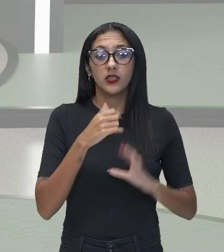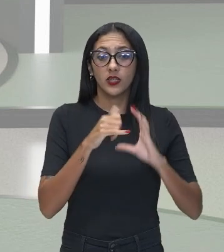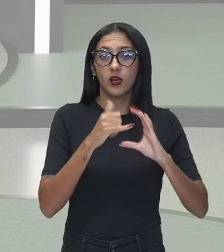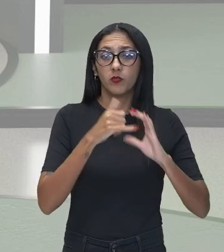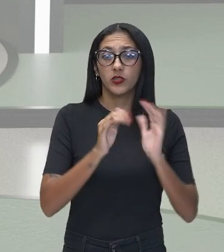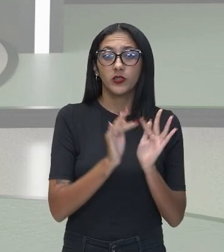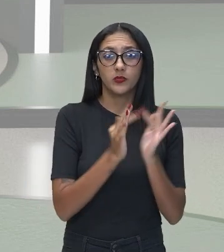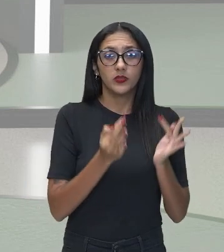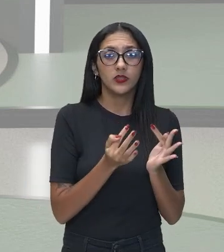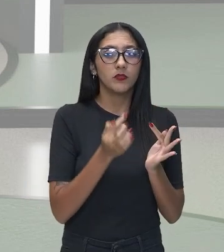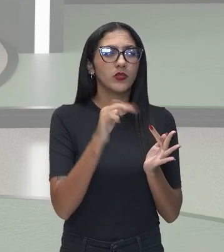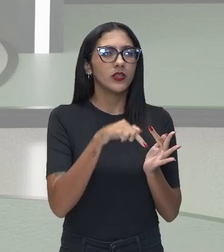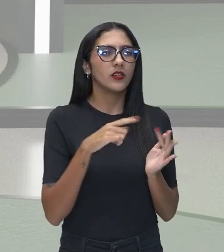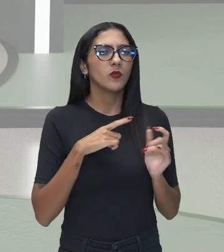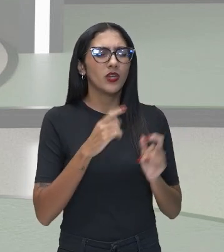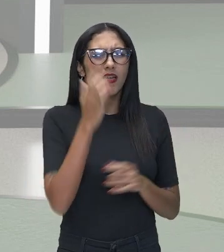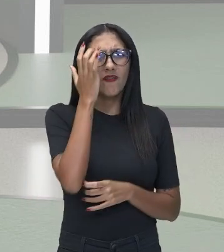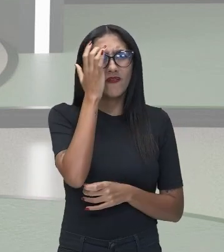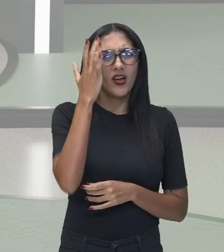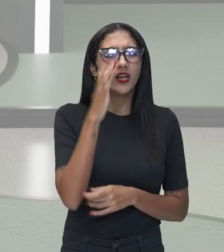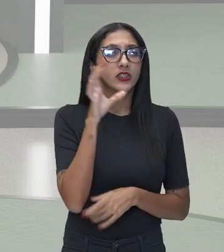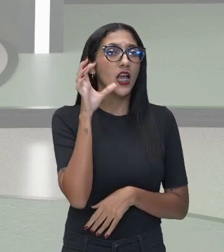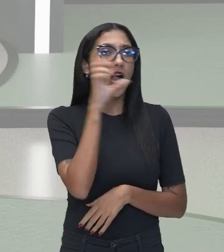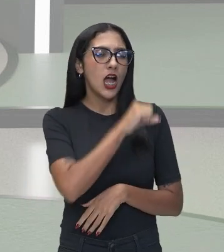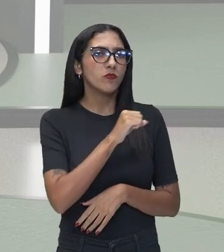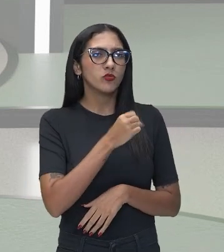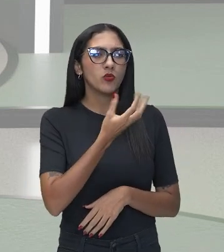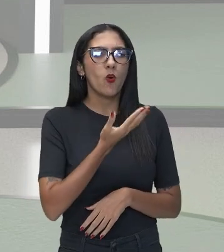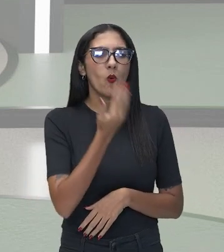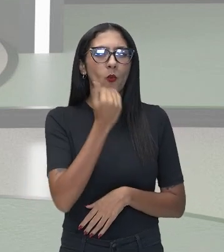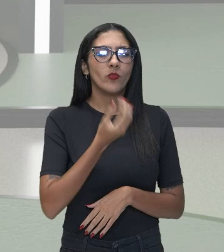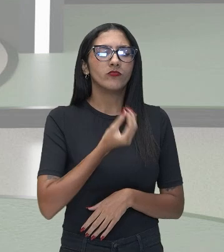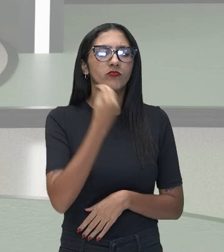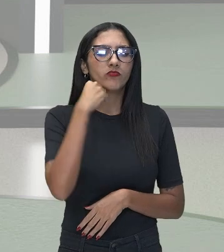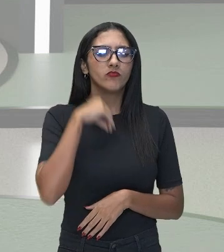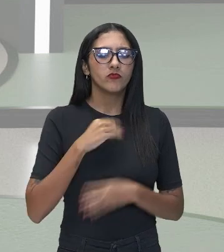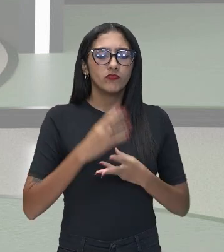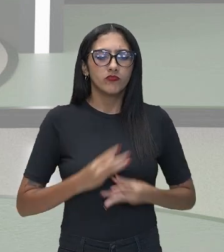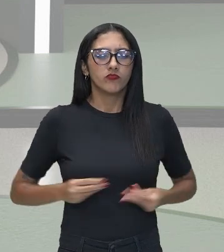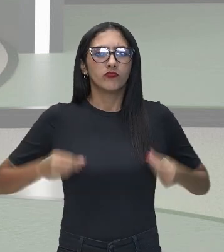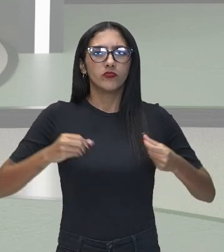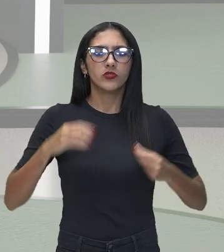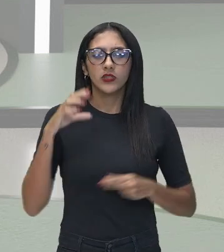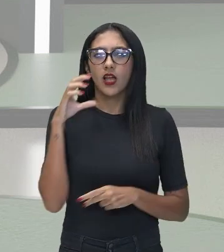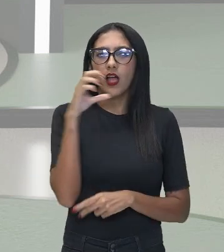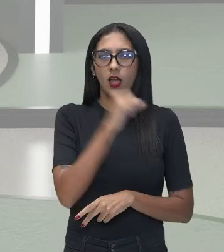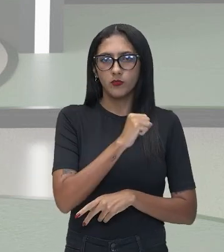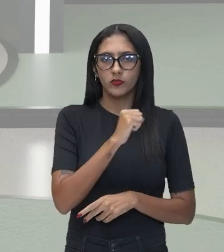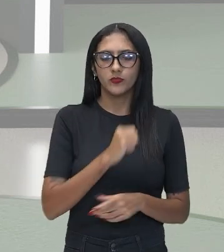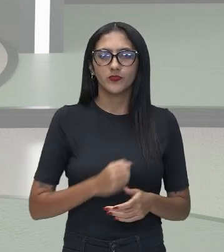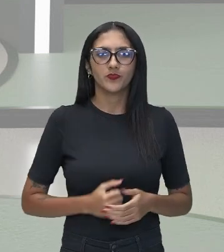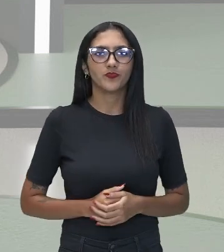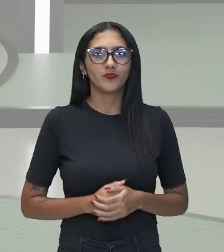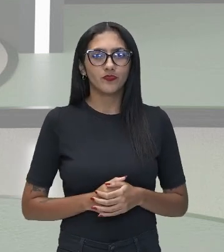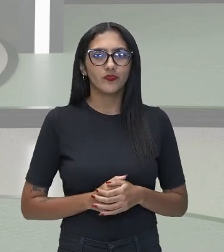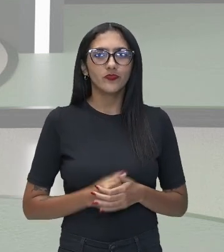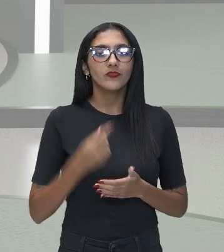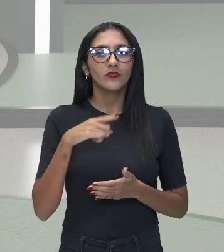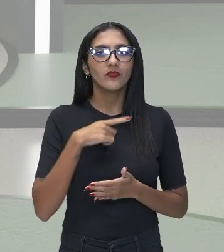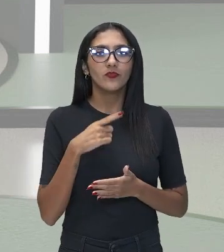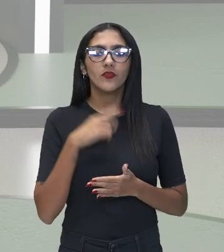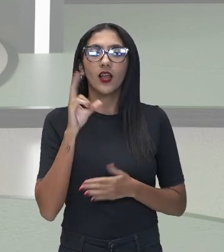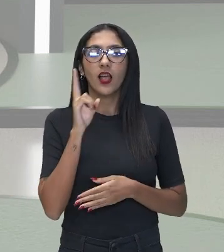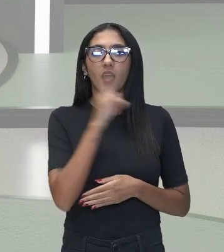simples, eles são rapidamente digeridos e absorvidos pelo corpo, né? Então, que leva rapidamente